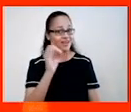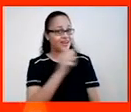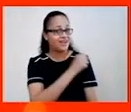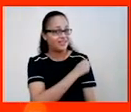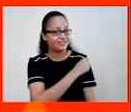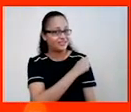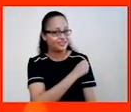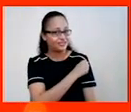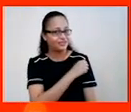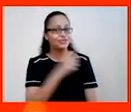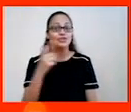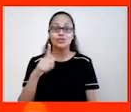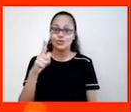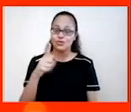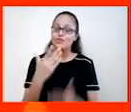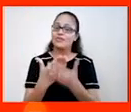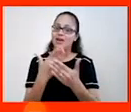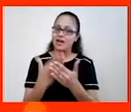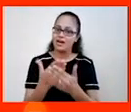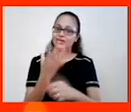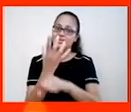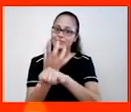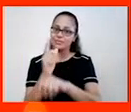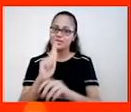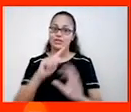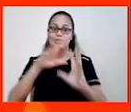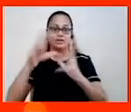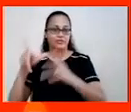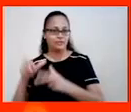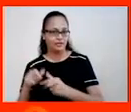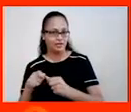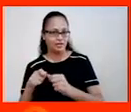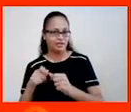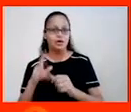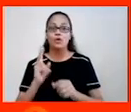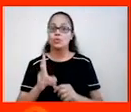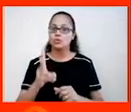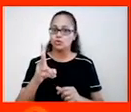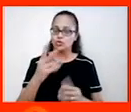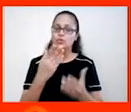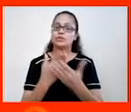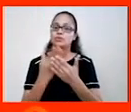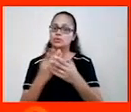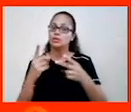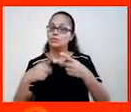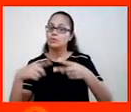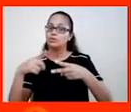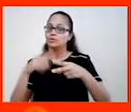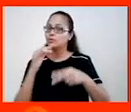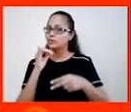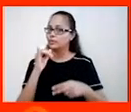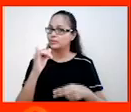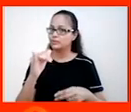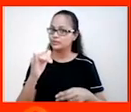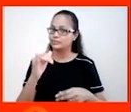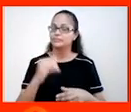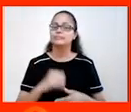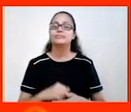Olá pessoal, mais uma aula de geografia. Nessa aula vamos continuar estudando os recursos